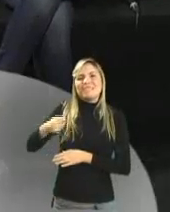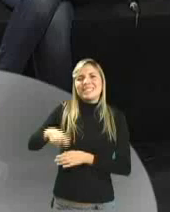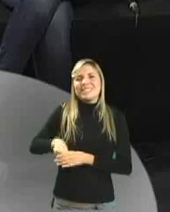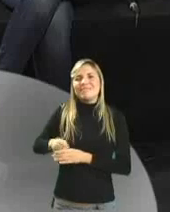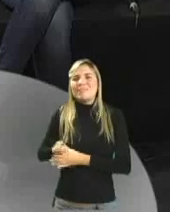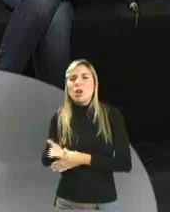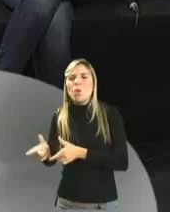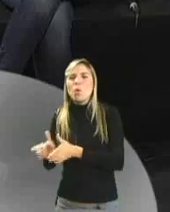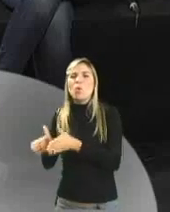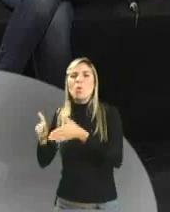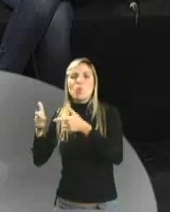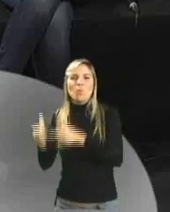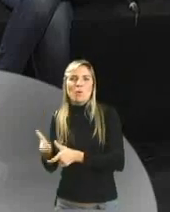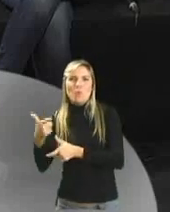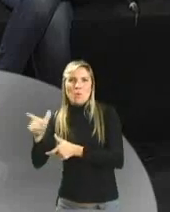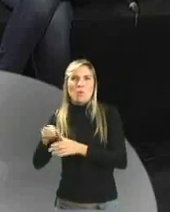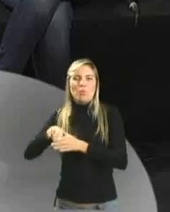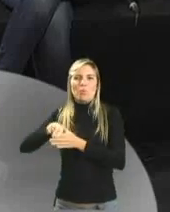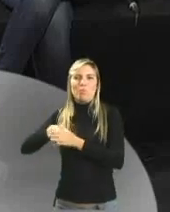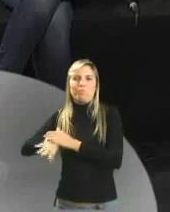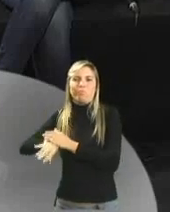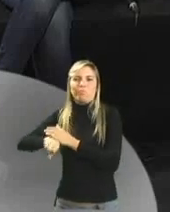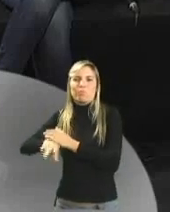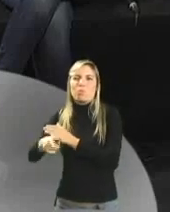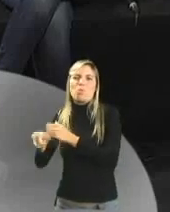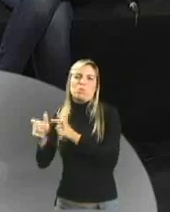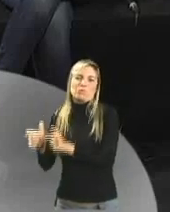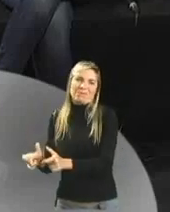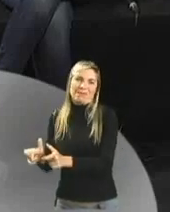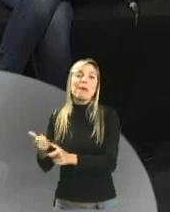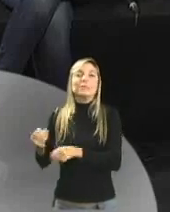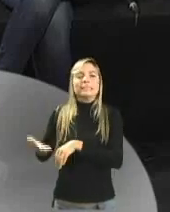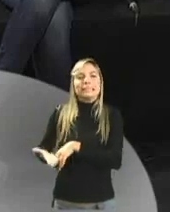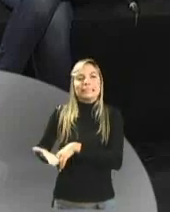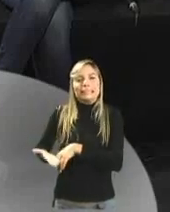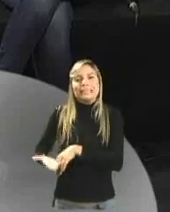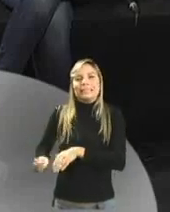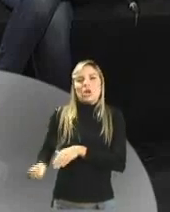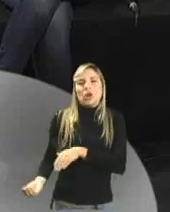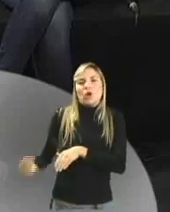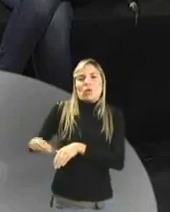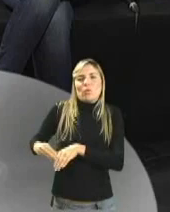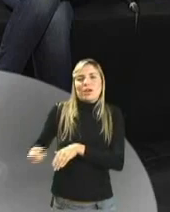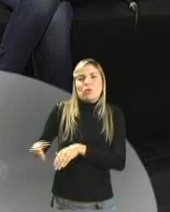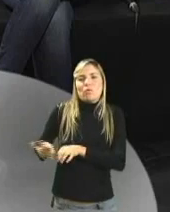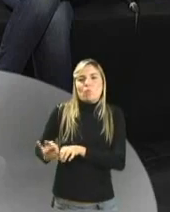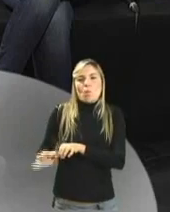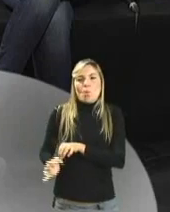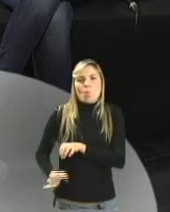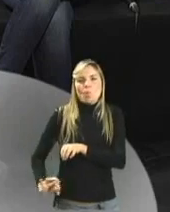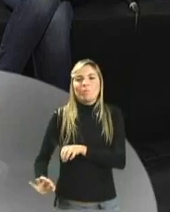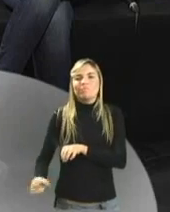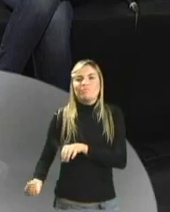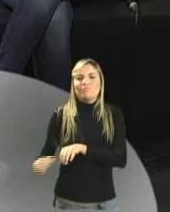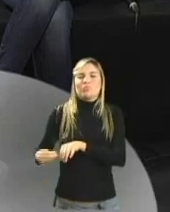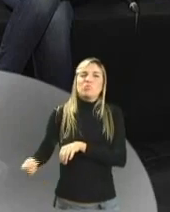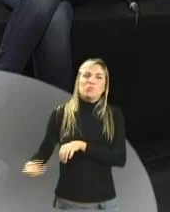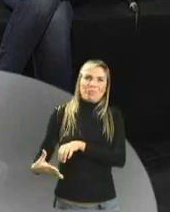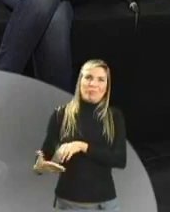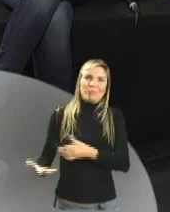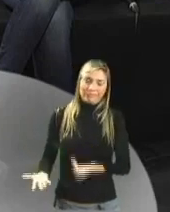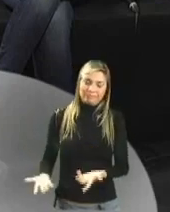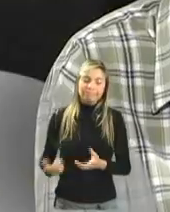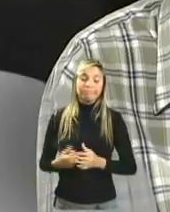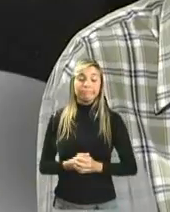toda a evacuação vai se dar através desse ostoma. É uma derivação, são cirurgias geradoras de derivação de alguns